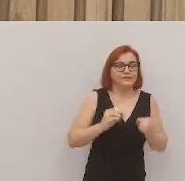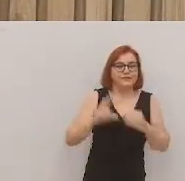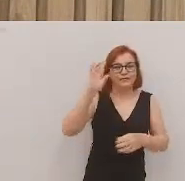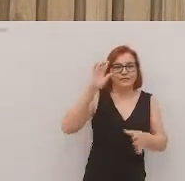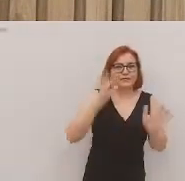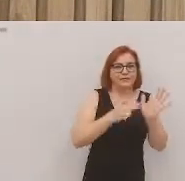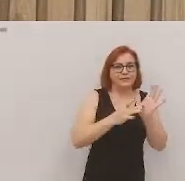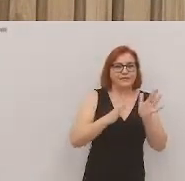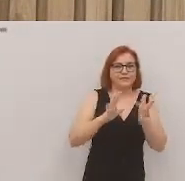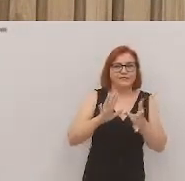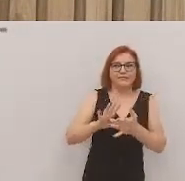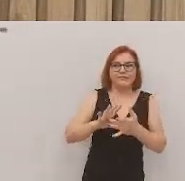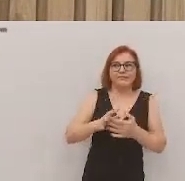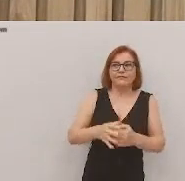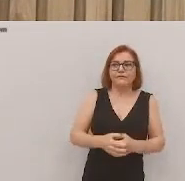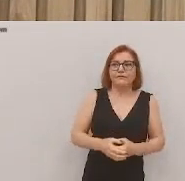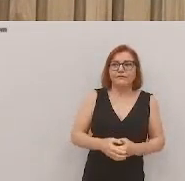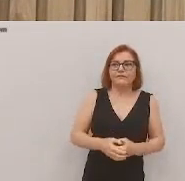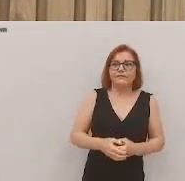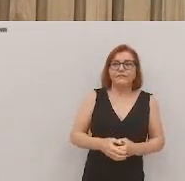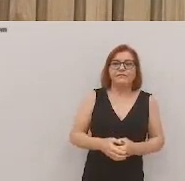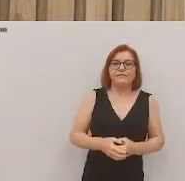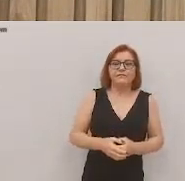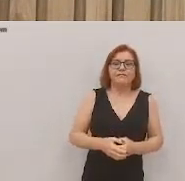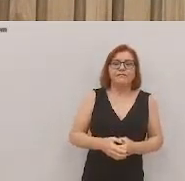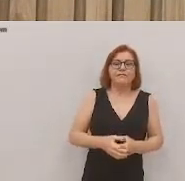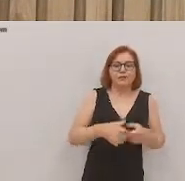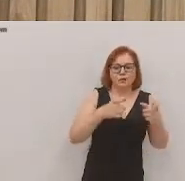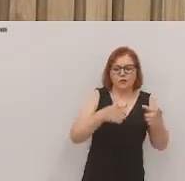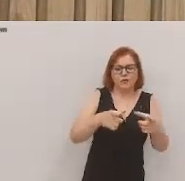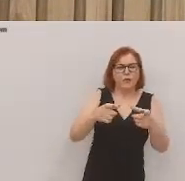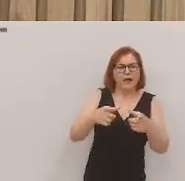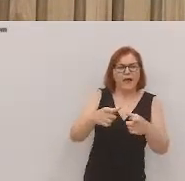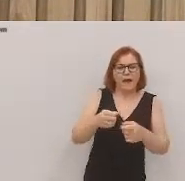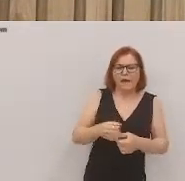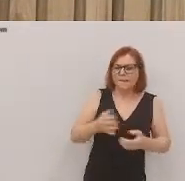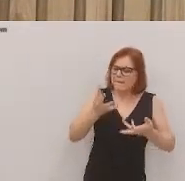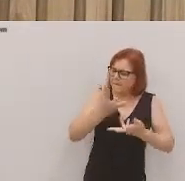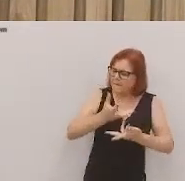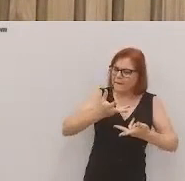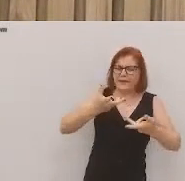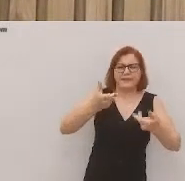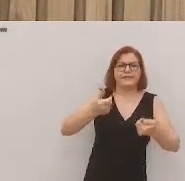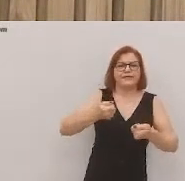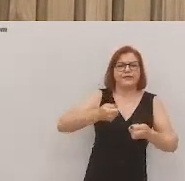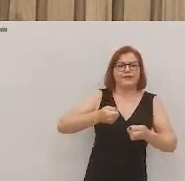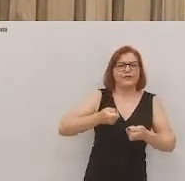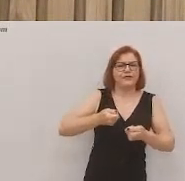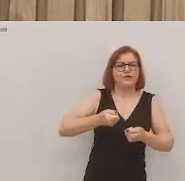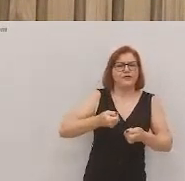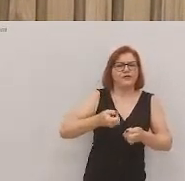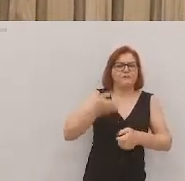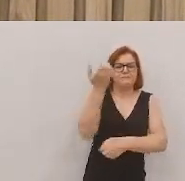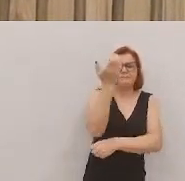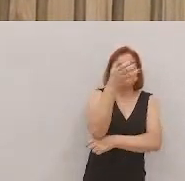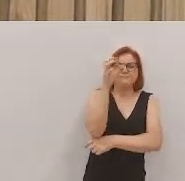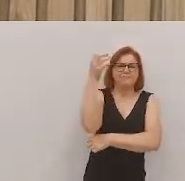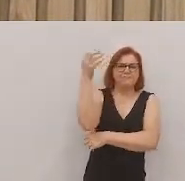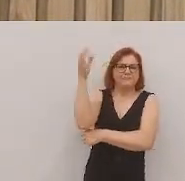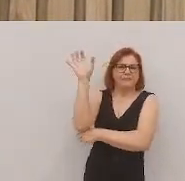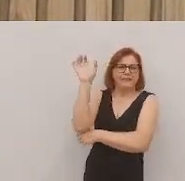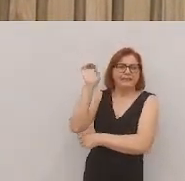Jesus! E esse lugar maravilhoso, né? Que Deus tinha feito, tudo Deus tinha feito ali no Jardim do